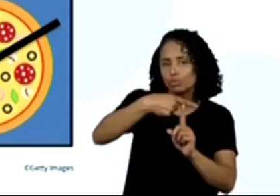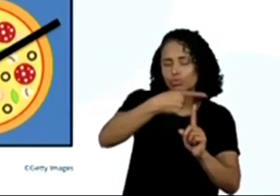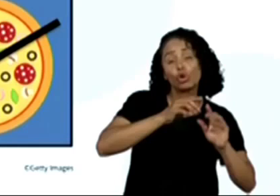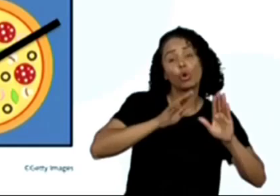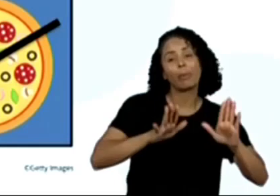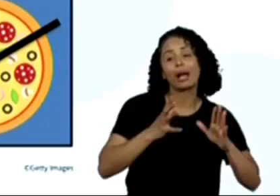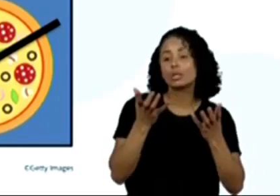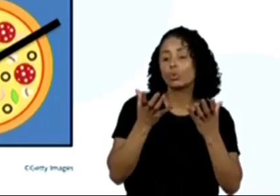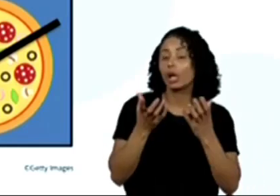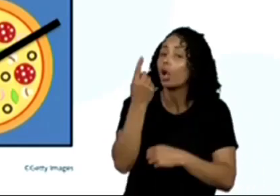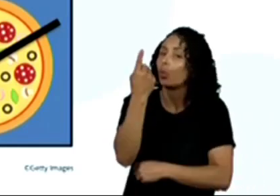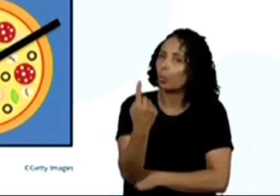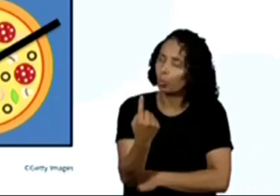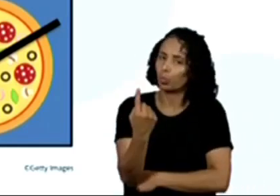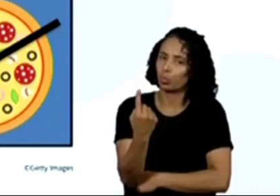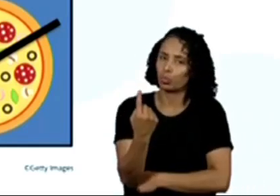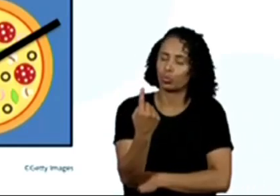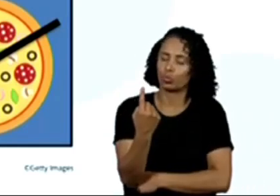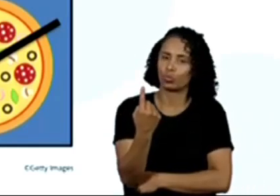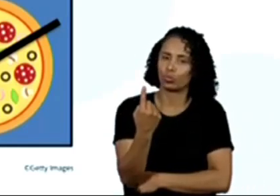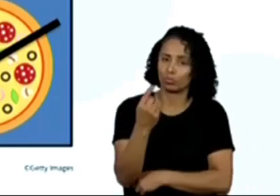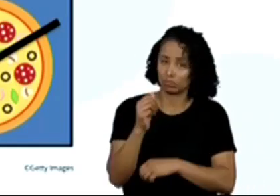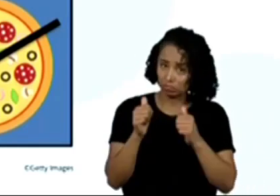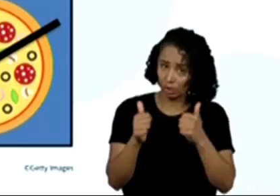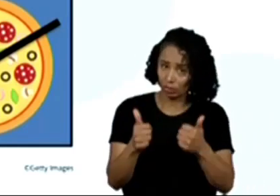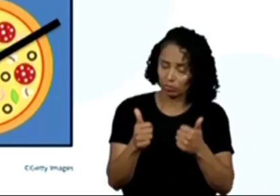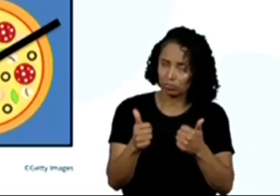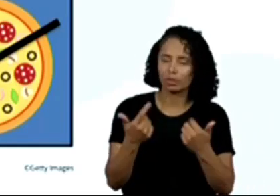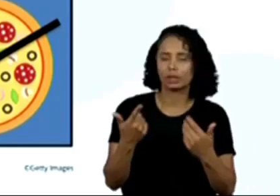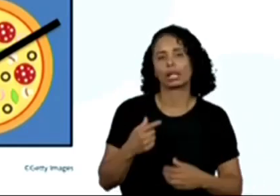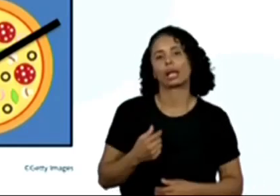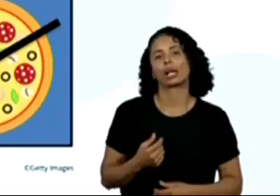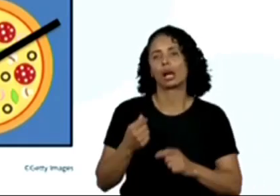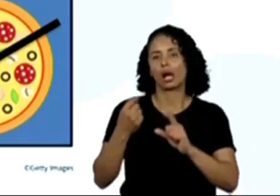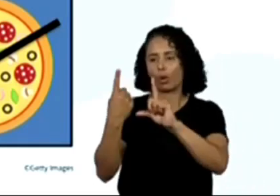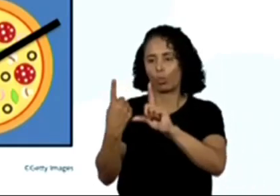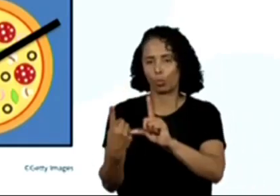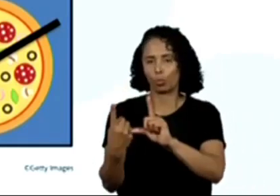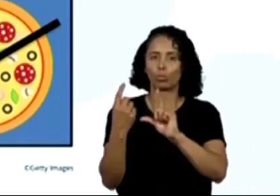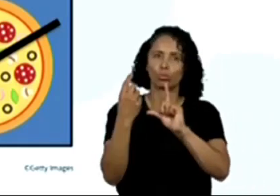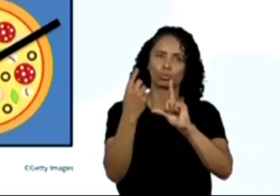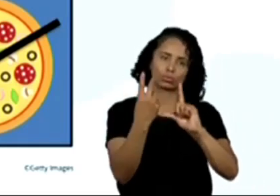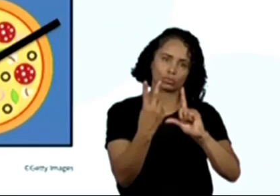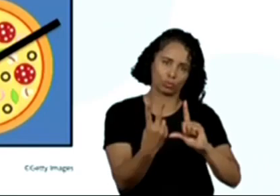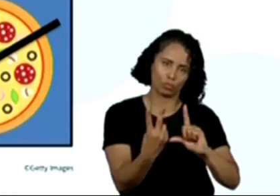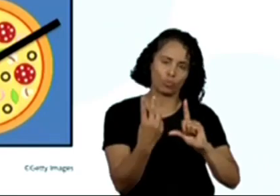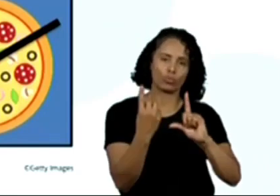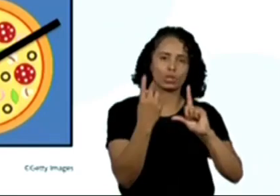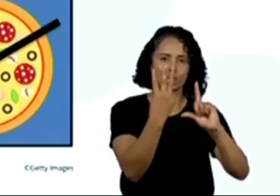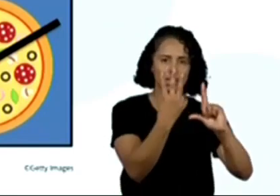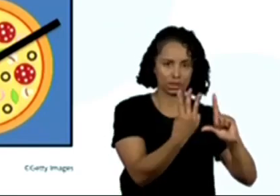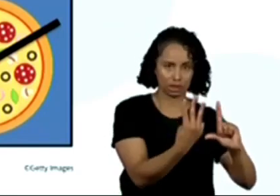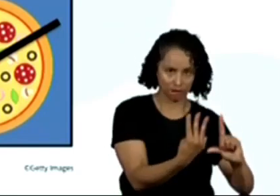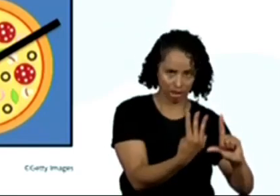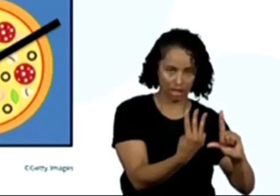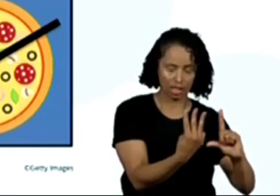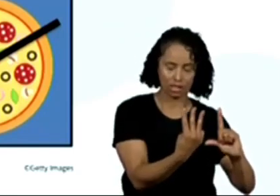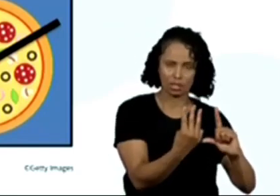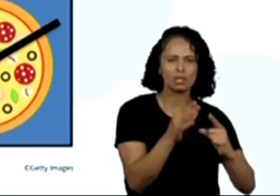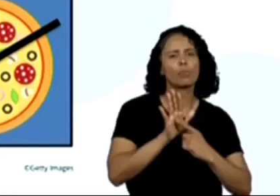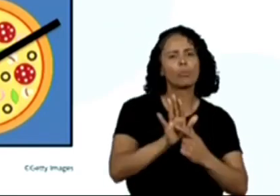isso? Então é uma pizza só. Tem a maneira 1, a maneira 2 apresentada e a maneira